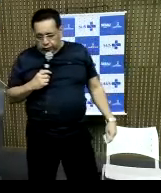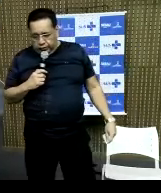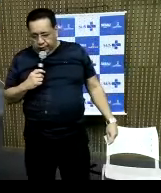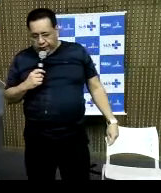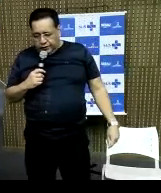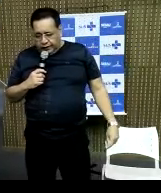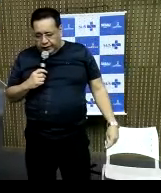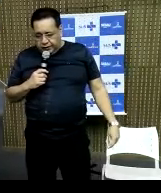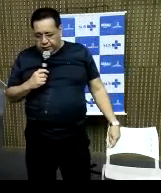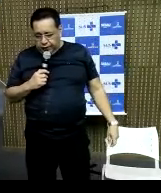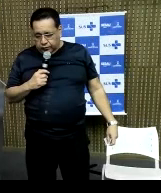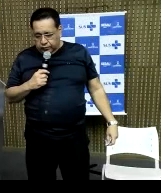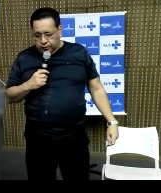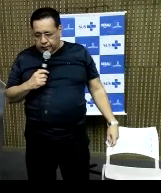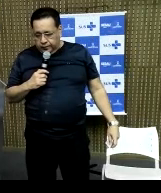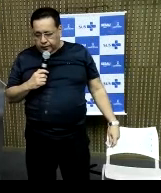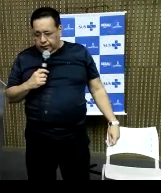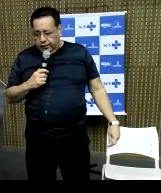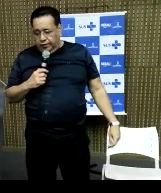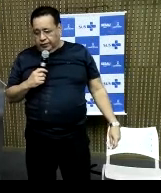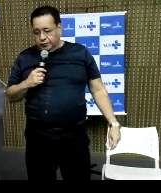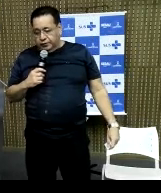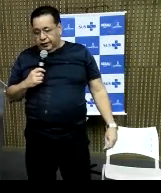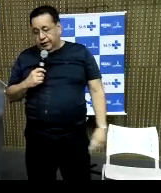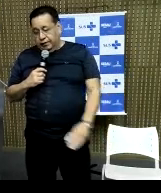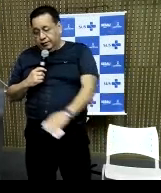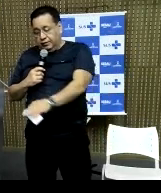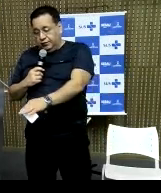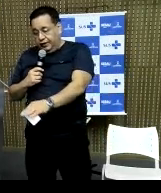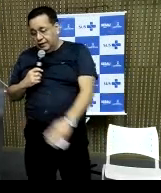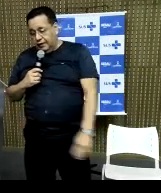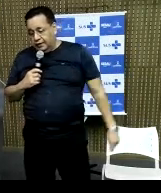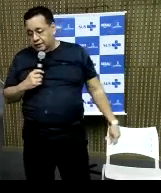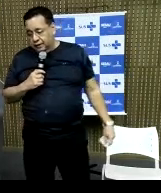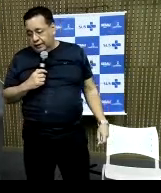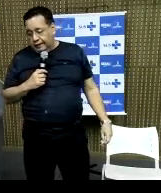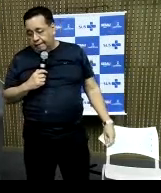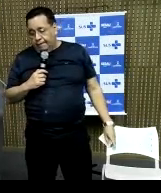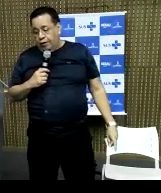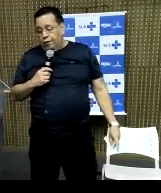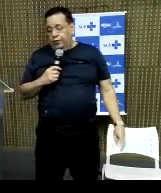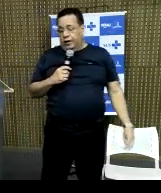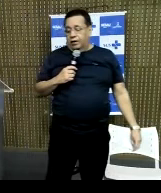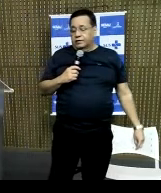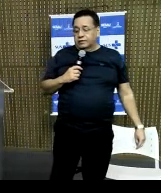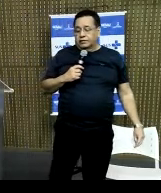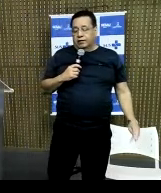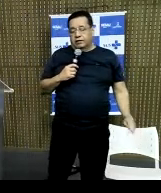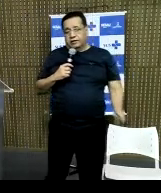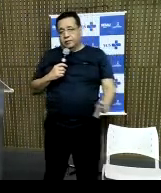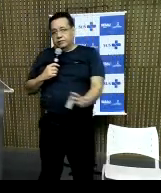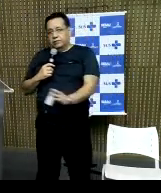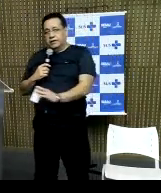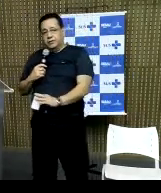O monitoramento de atendimento da demanda espontânea. Aí, ó, tem uma diferença grande, né? Por causa